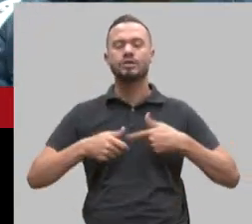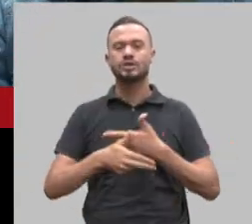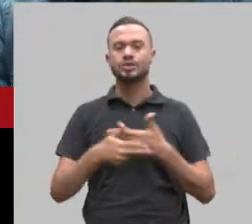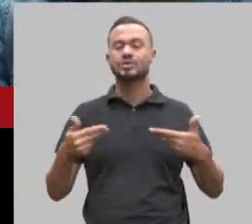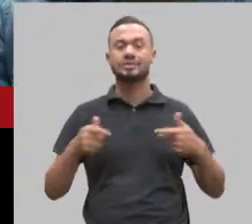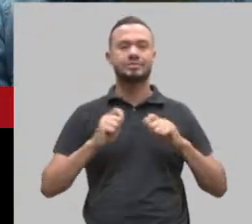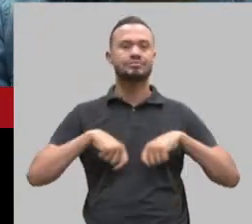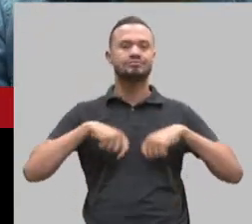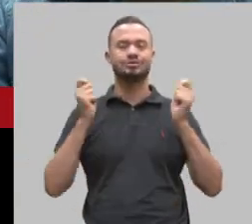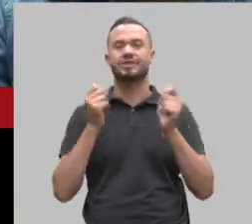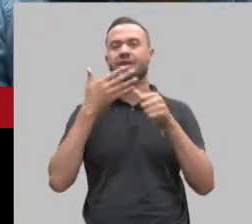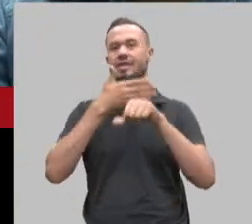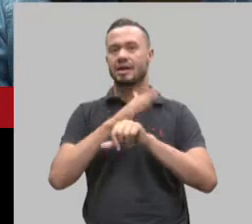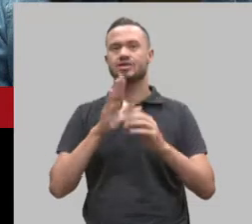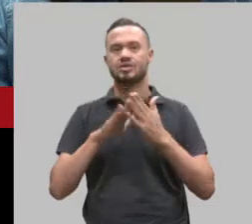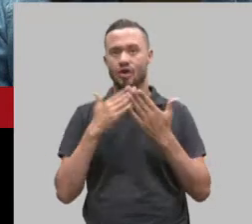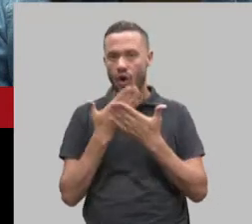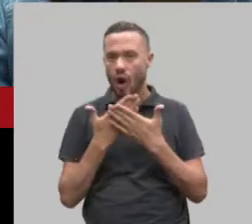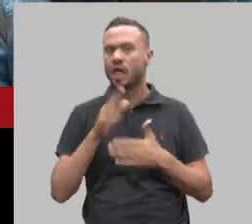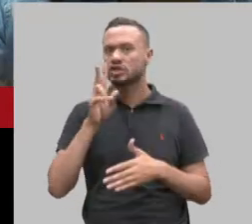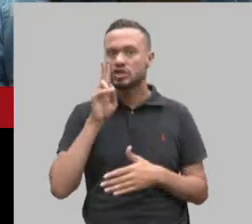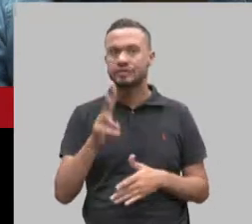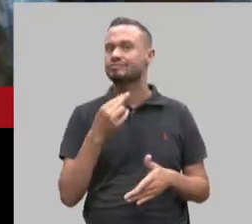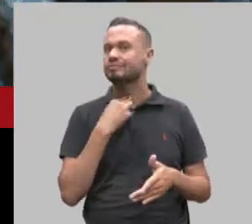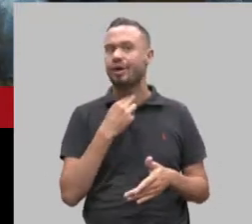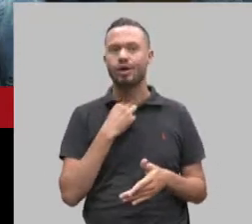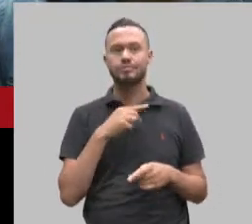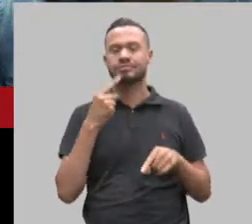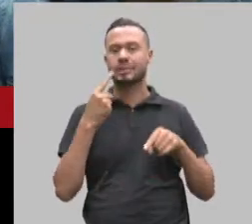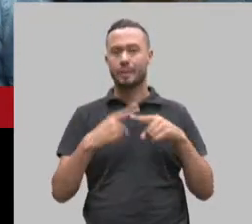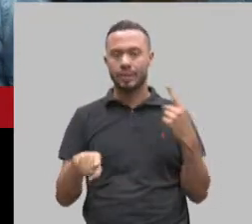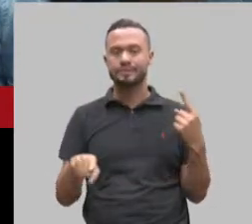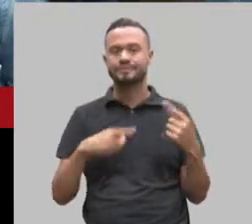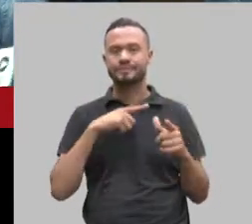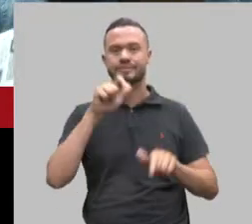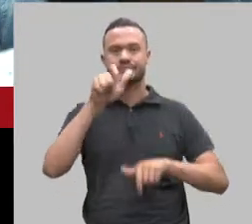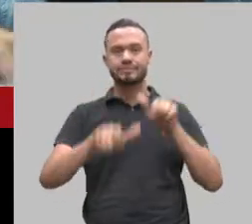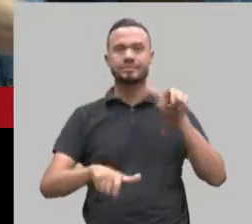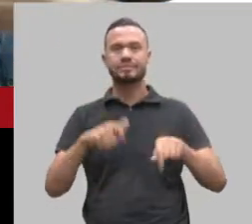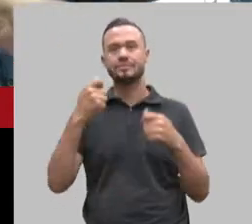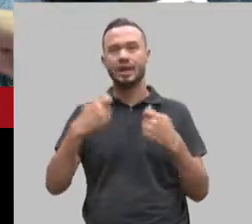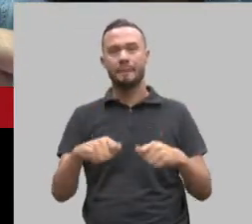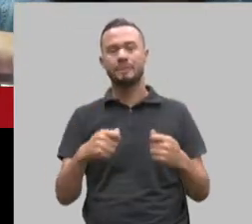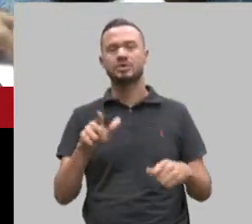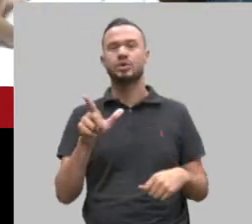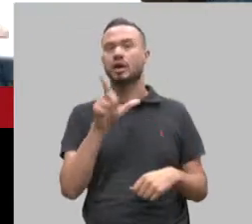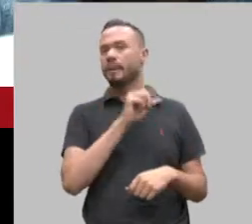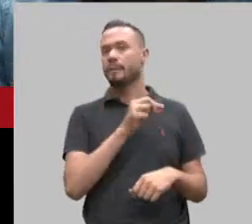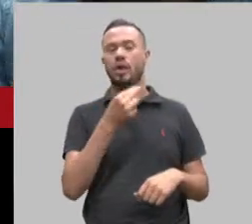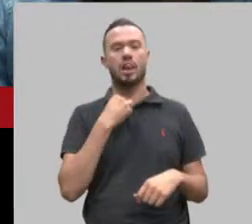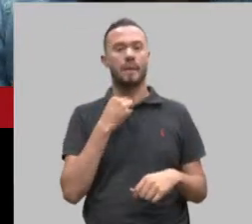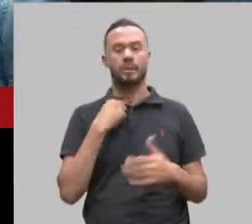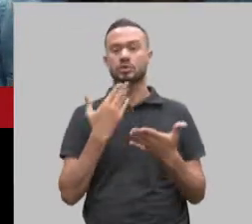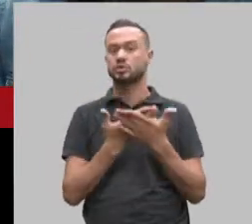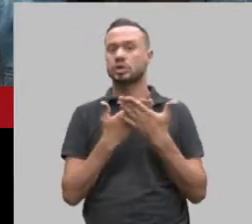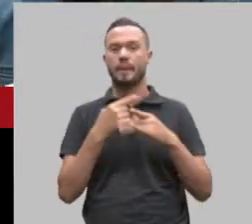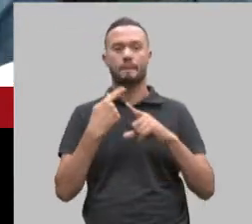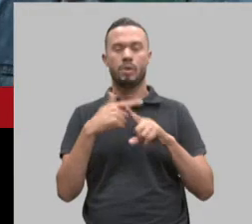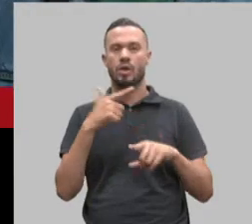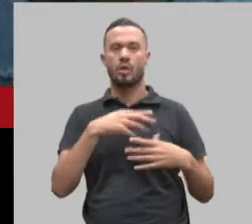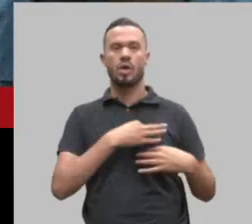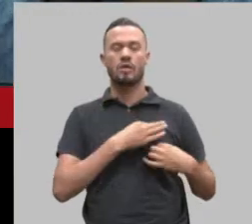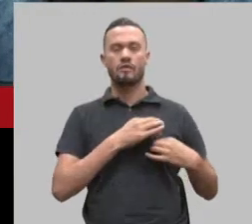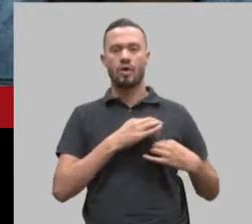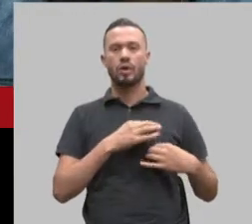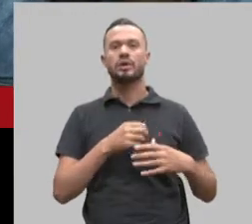de entrar na escola eu já vi isso acontecer de pessoas terem que literalmente não não puderam estudar por causa que não tem uniforme